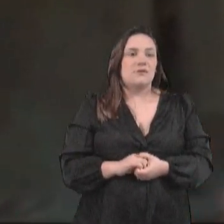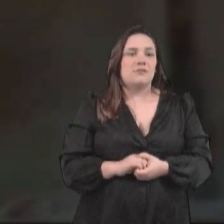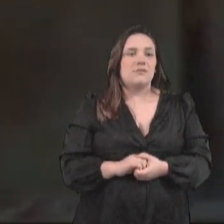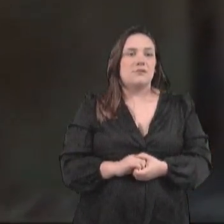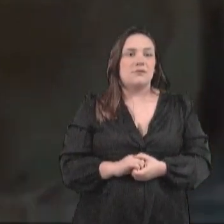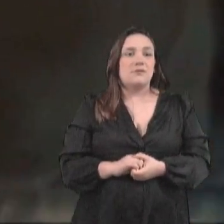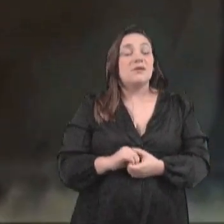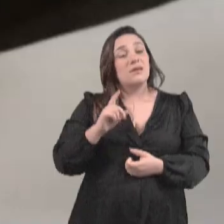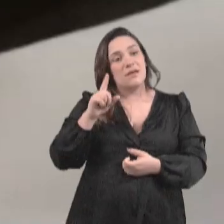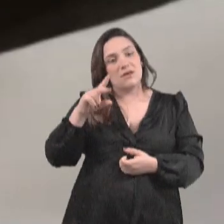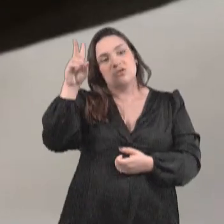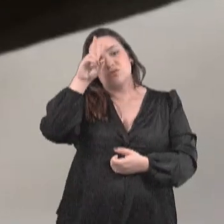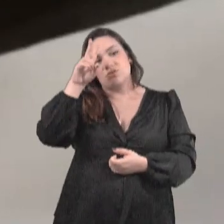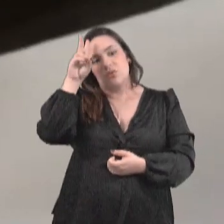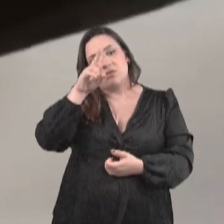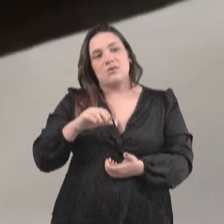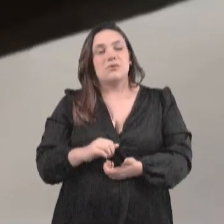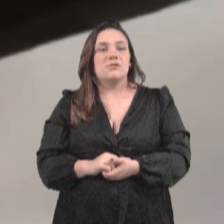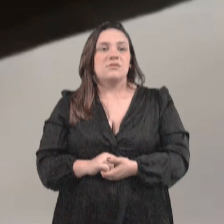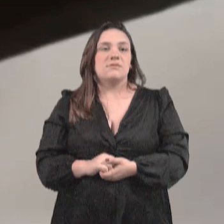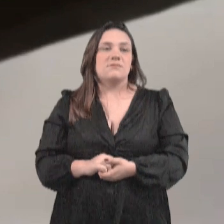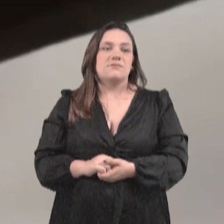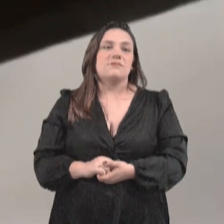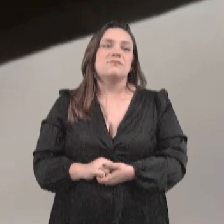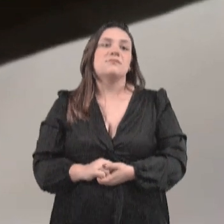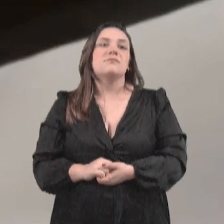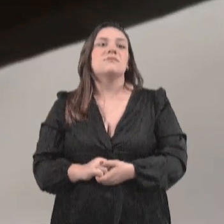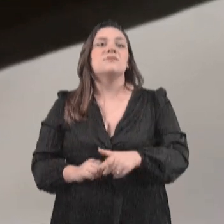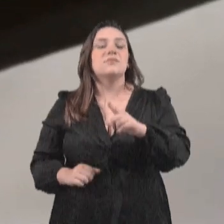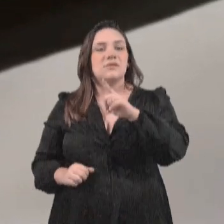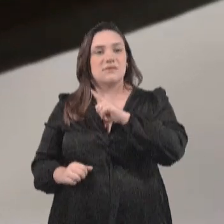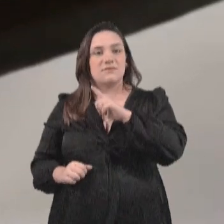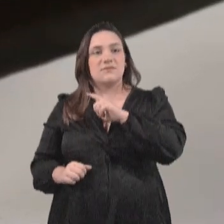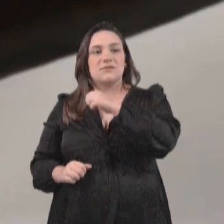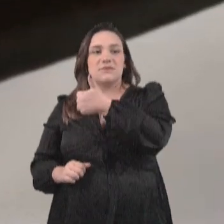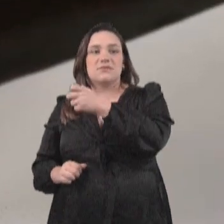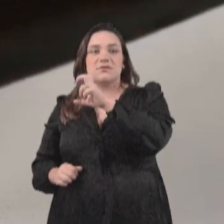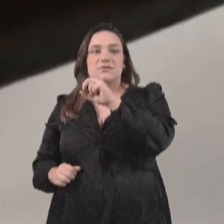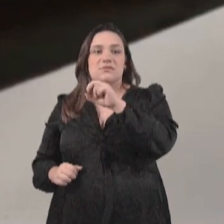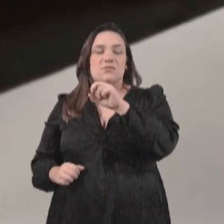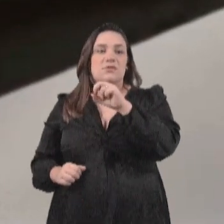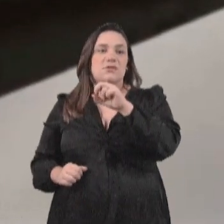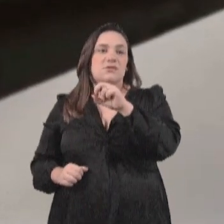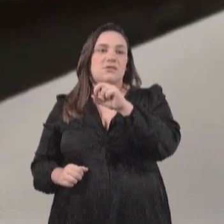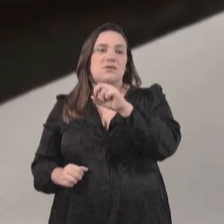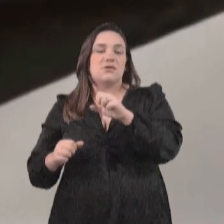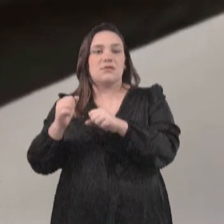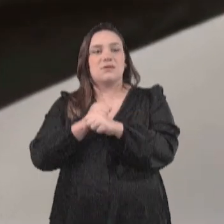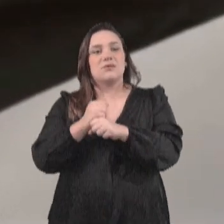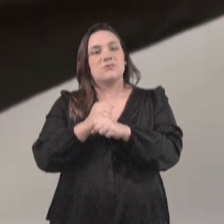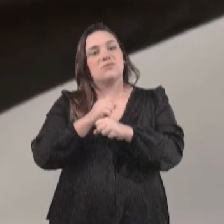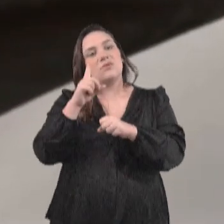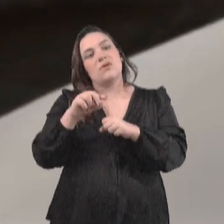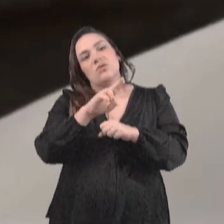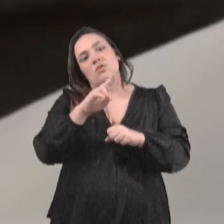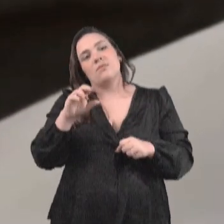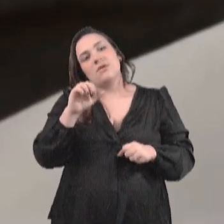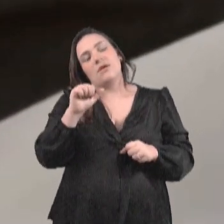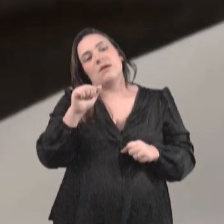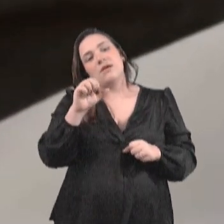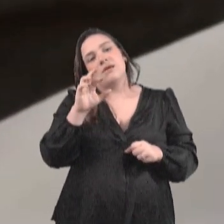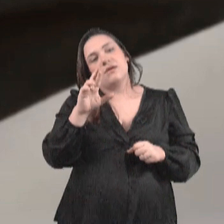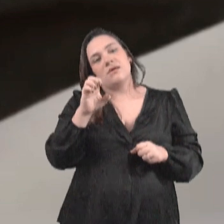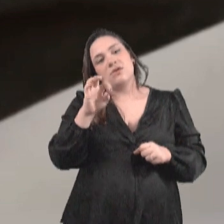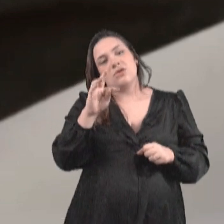Assim conta a história. E lá se vão 150 anos, episódio que hoje aludimos como a retirada da